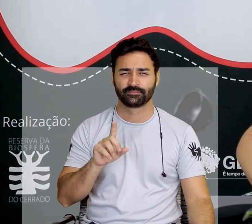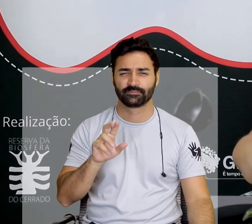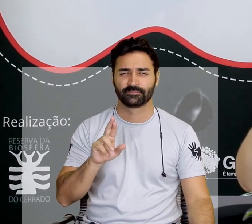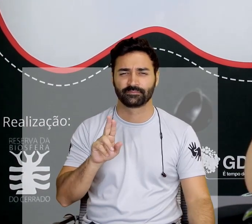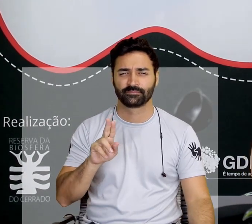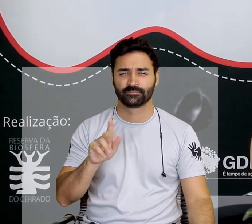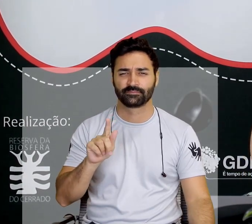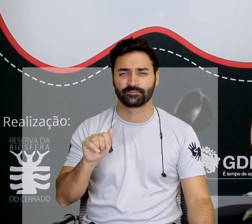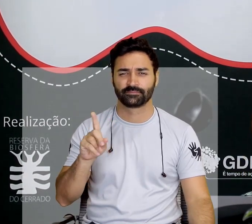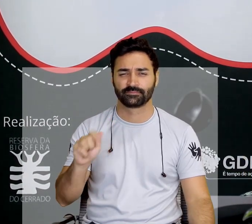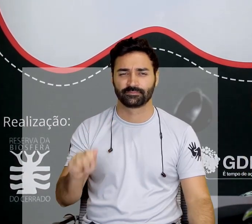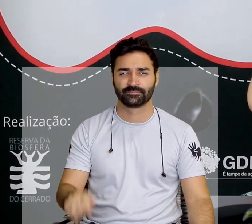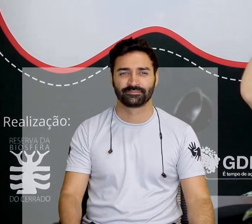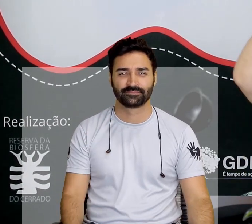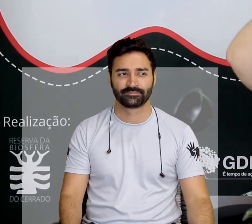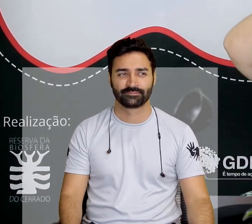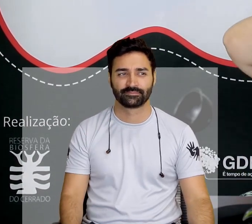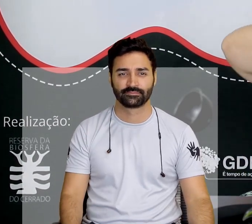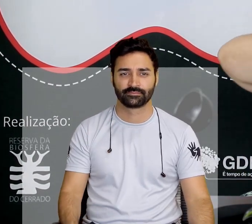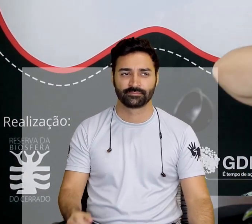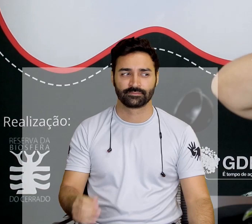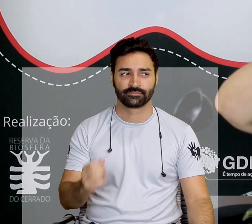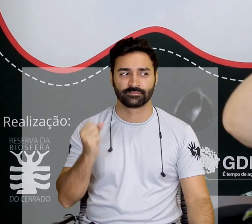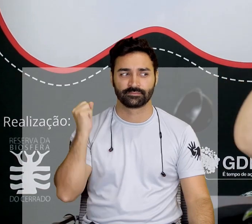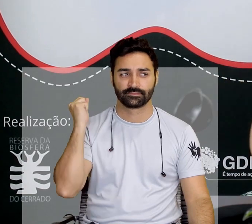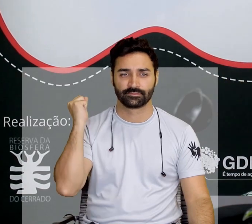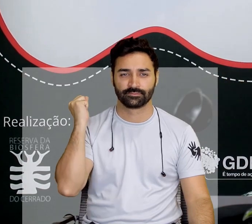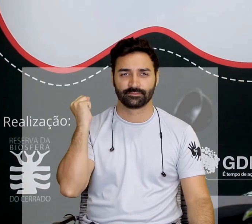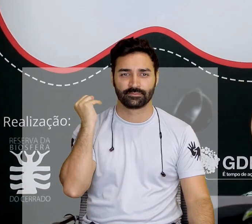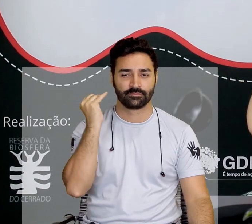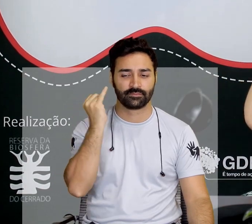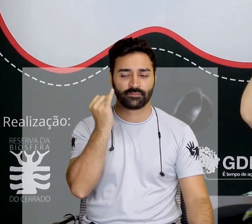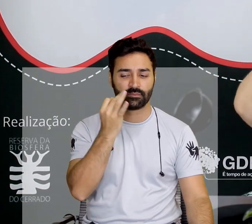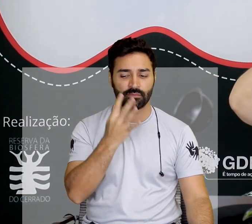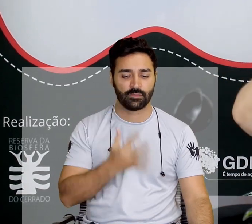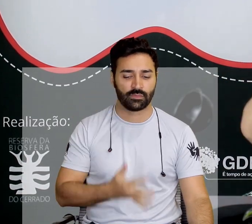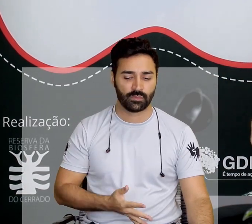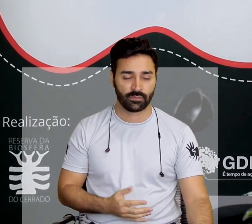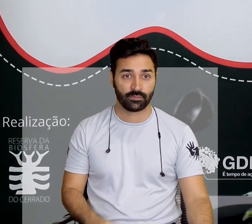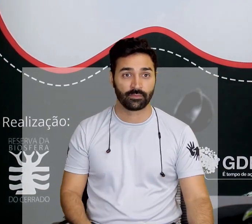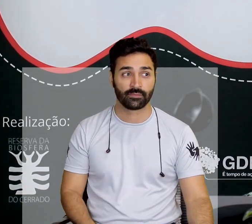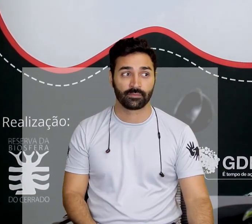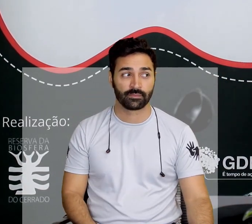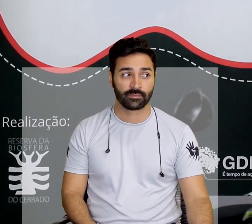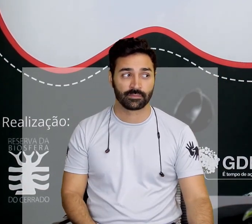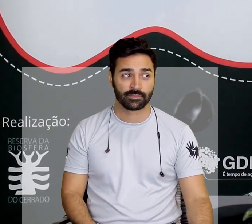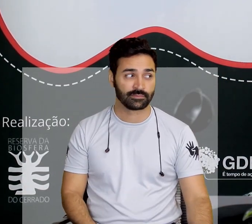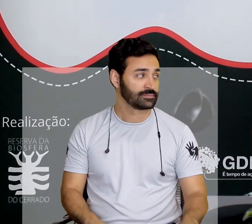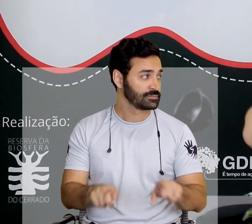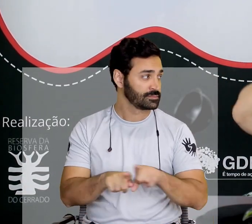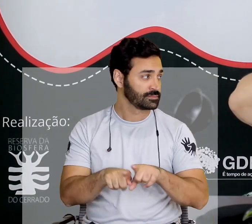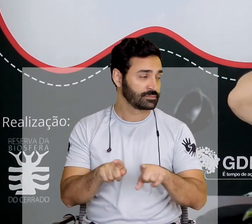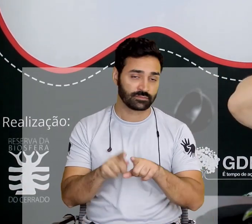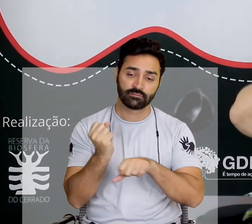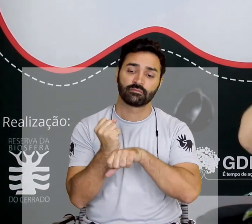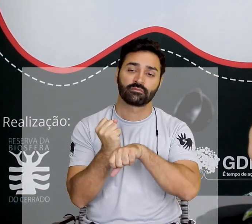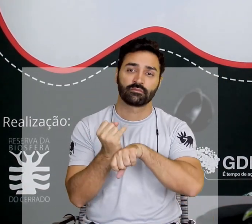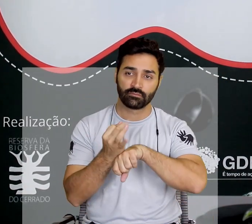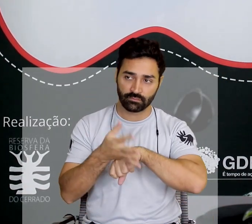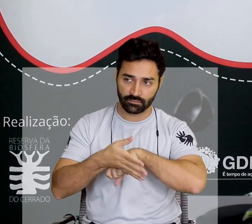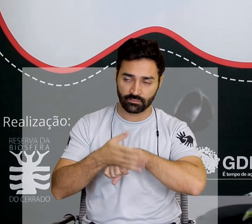A madrugada é o difícil, né? Madrugada. Também pode ser aqui, ó.